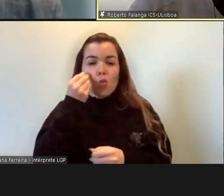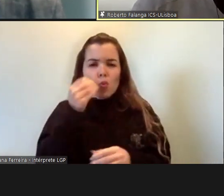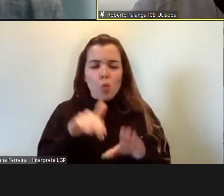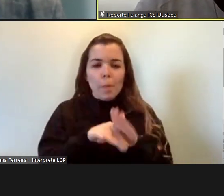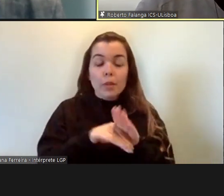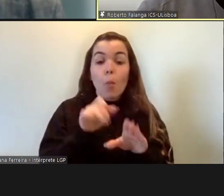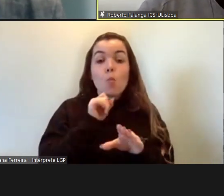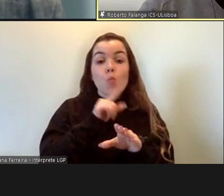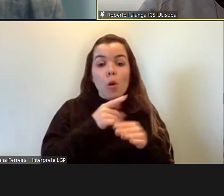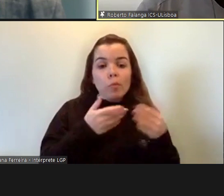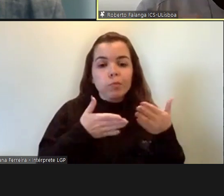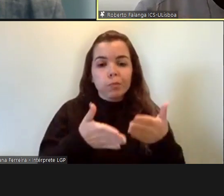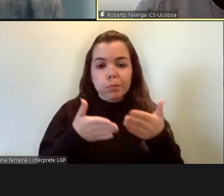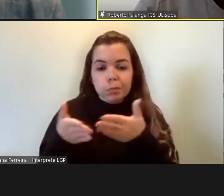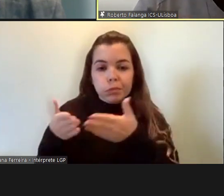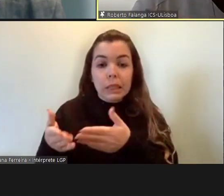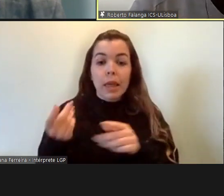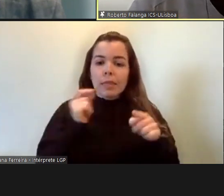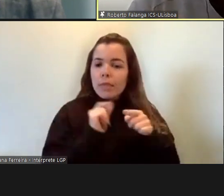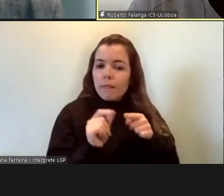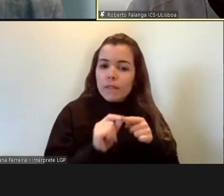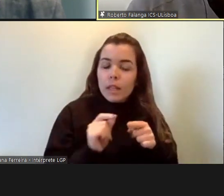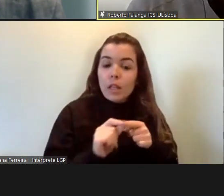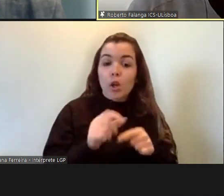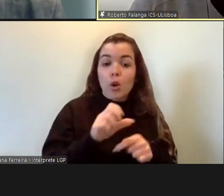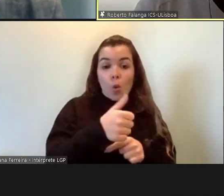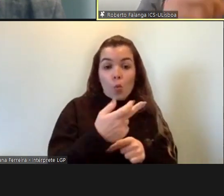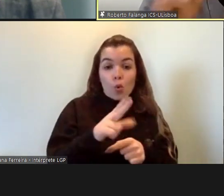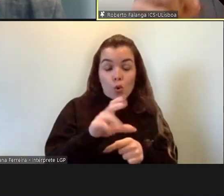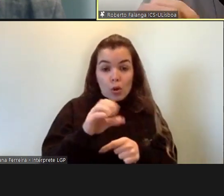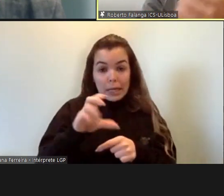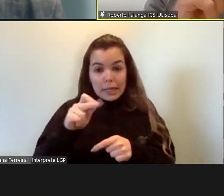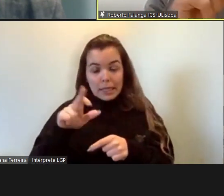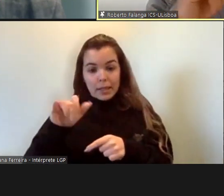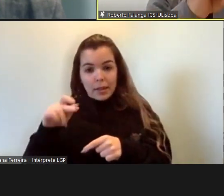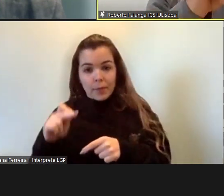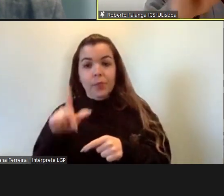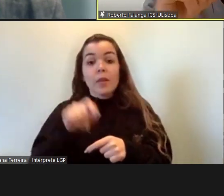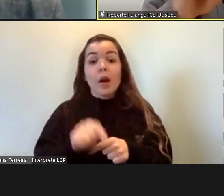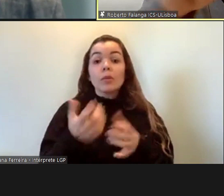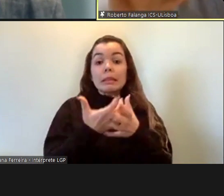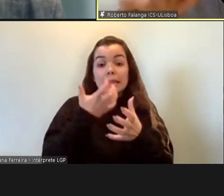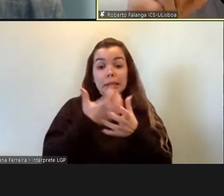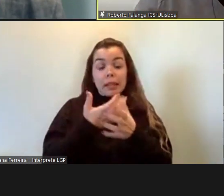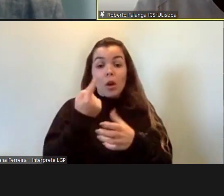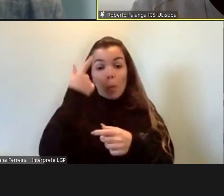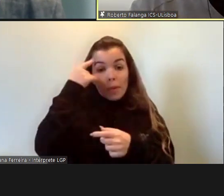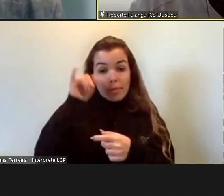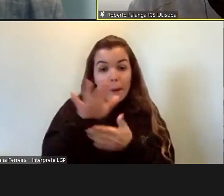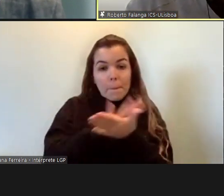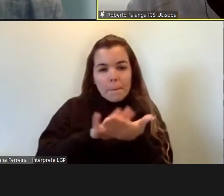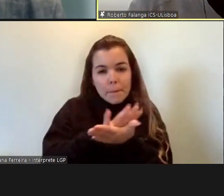ajudar a redefinir a burocracia. Sendo que aqui é importante salientar talvez uma noção muito básica para